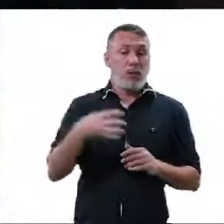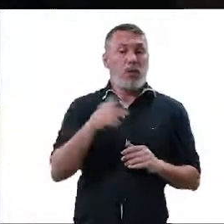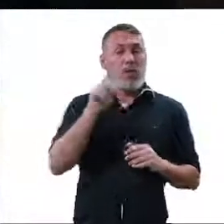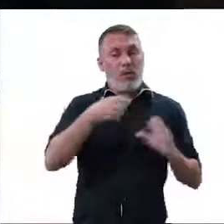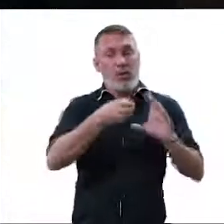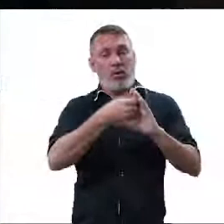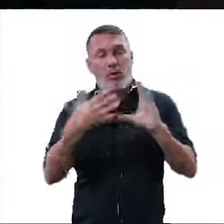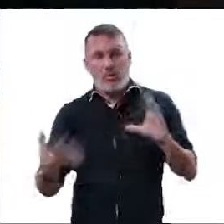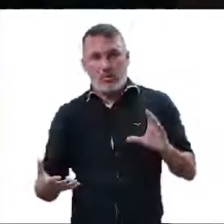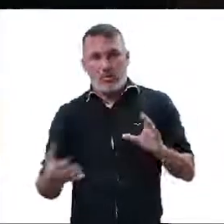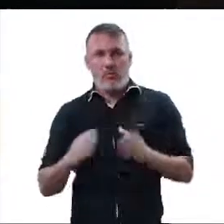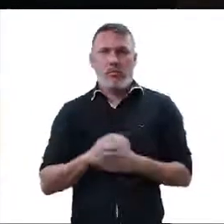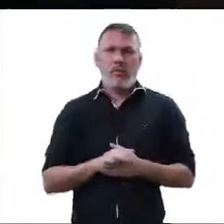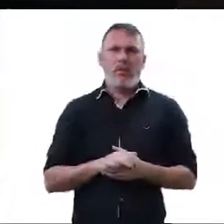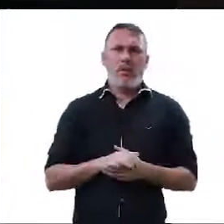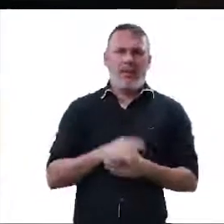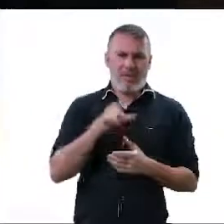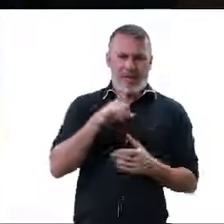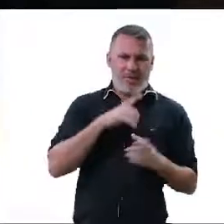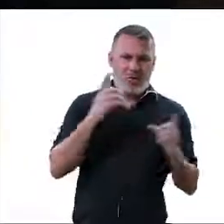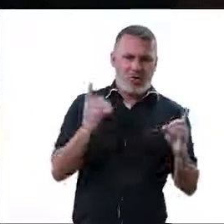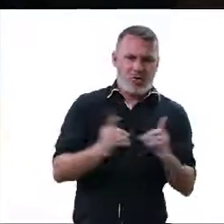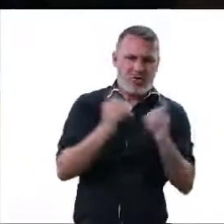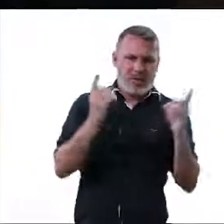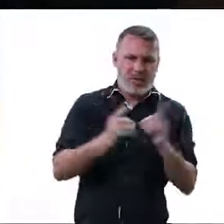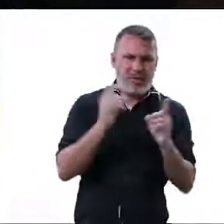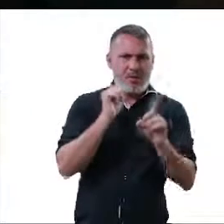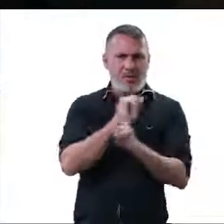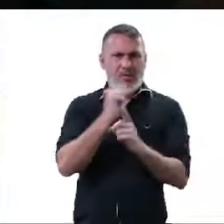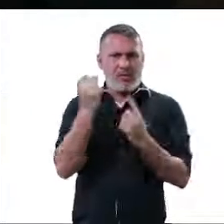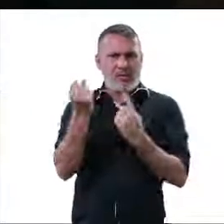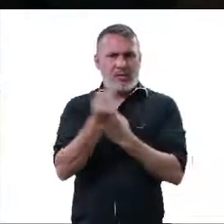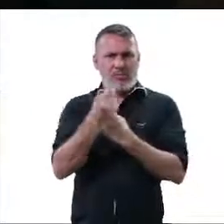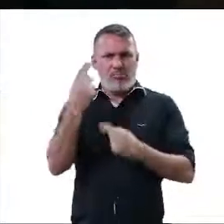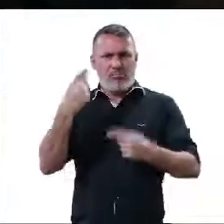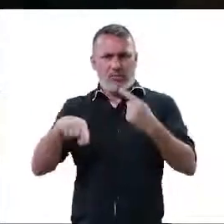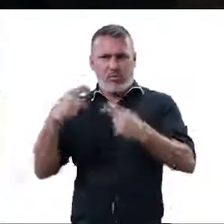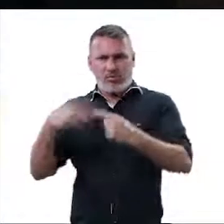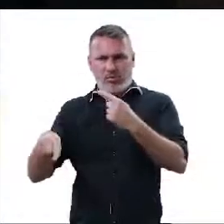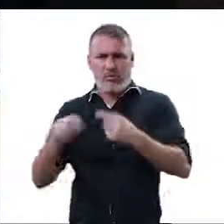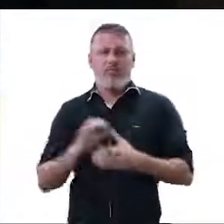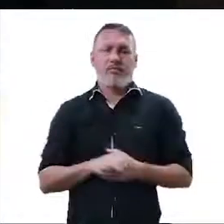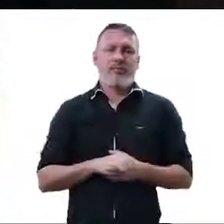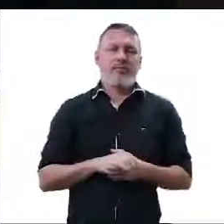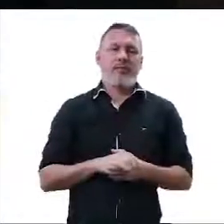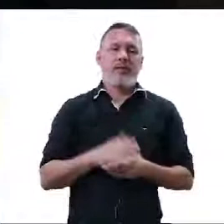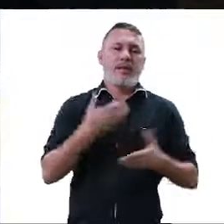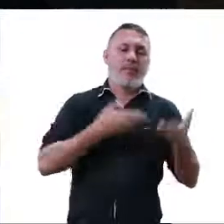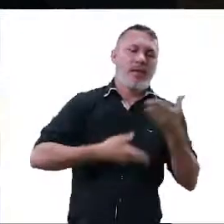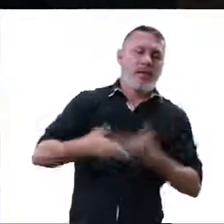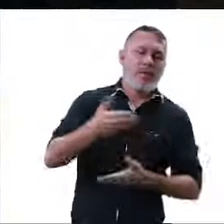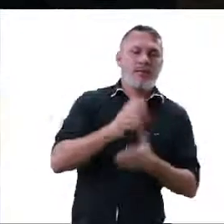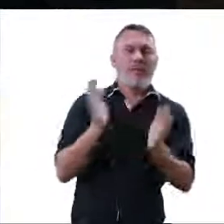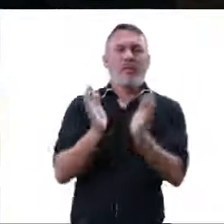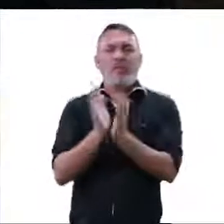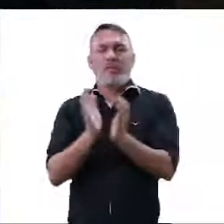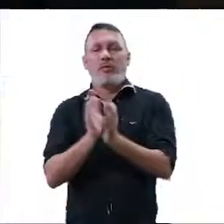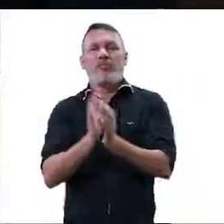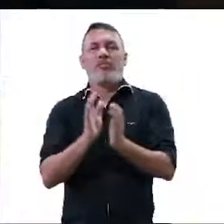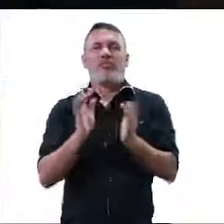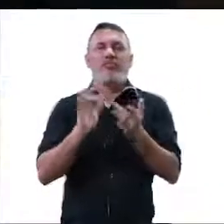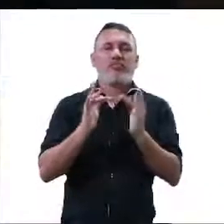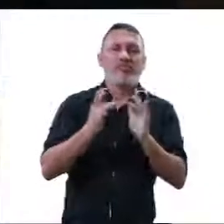uma dinâmica social contraditória, uma interação coletiva harmônica, um fenômeno econômico